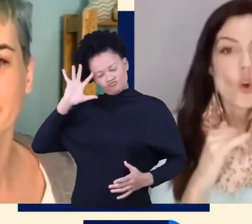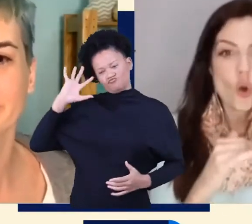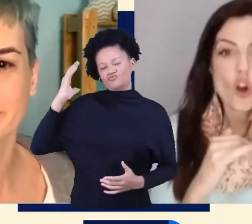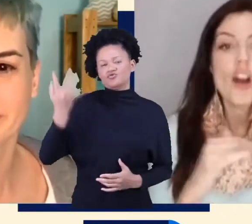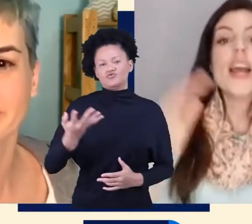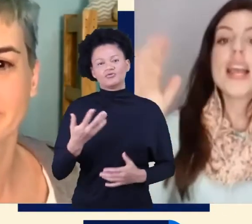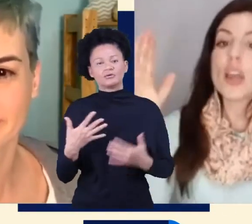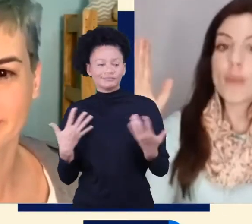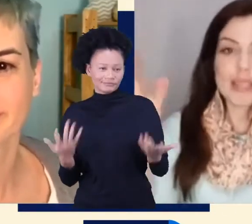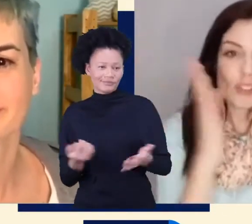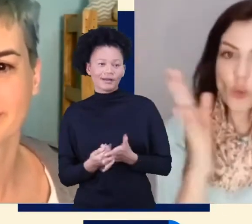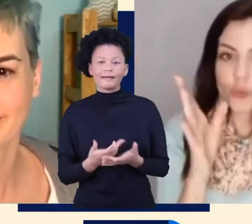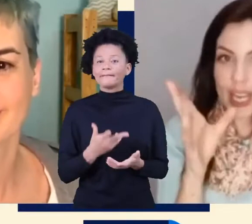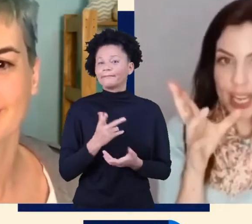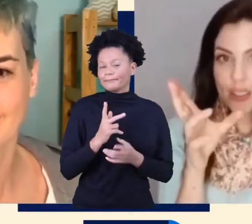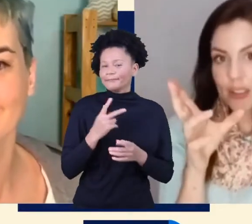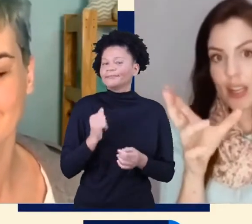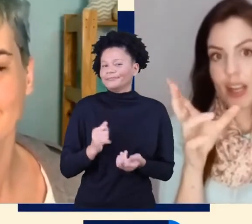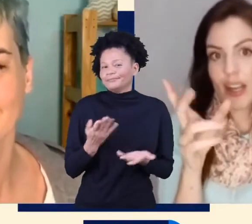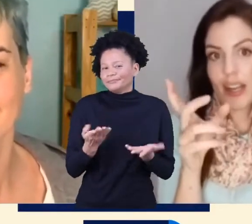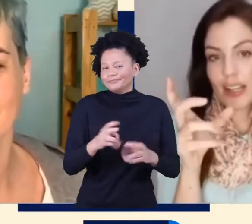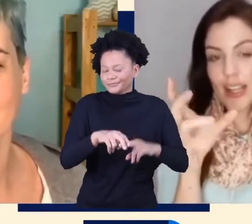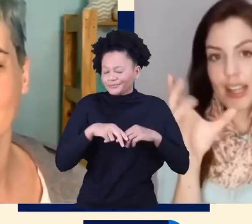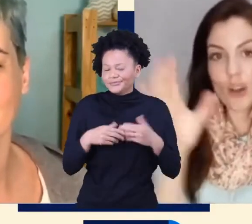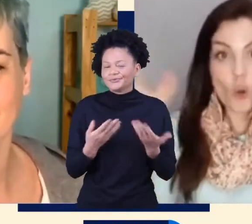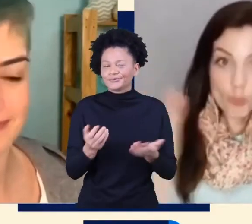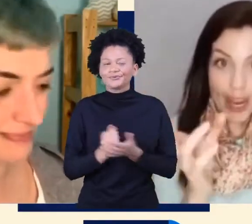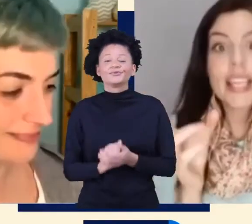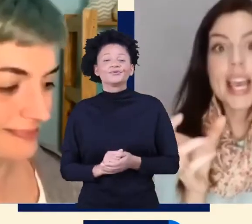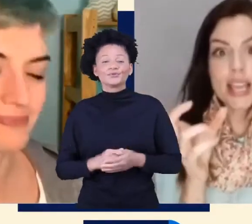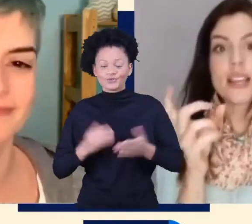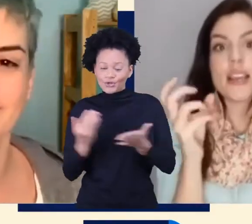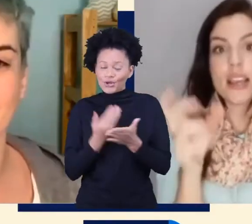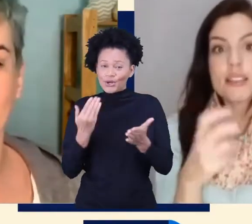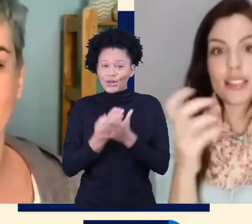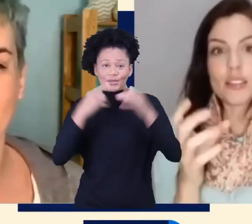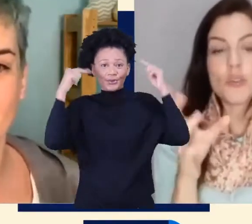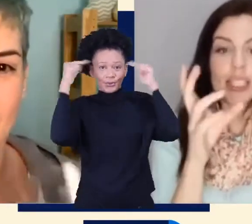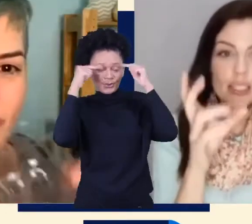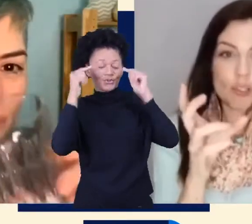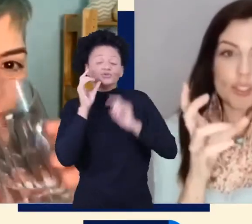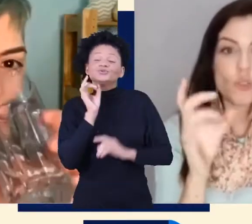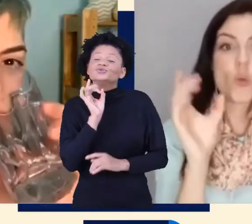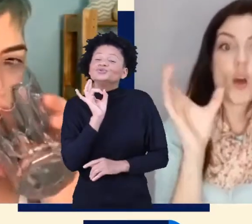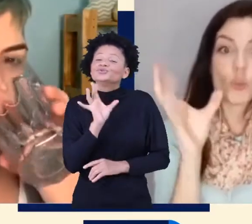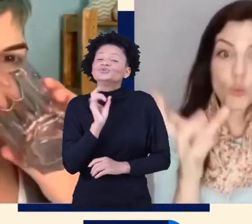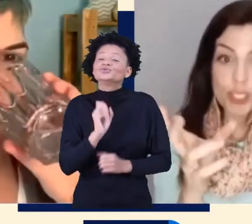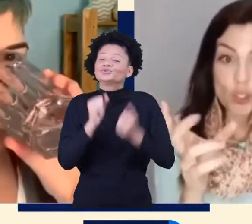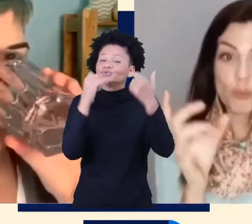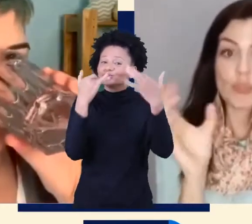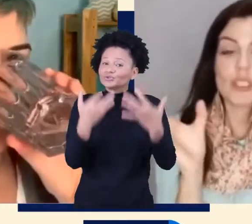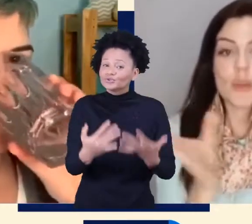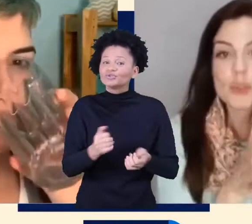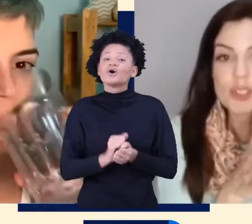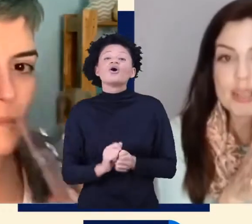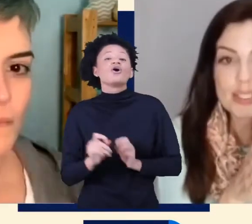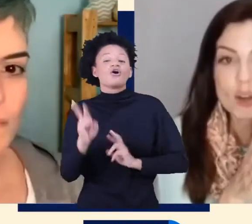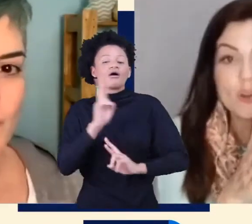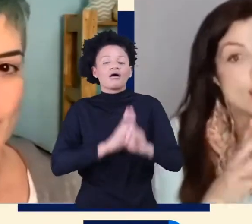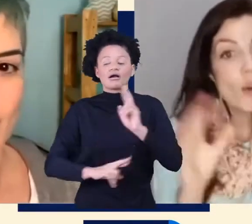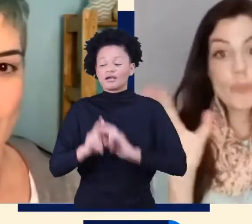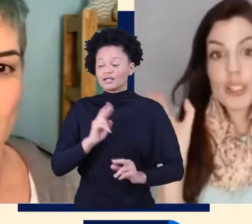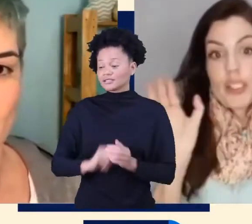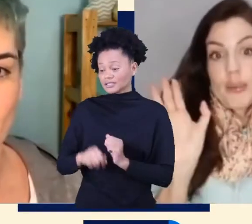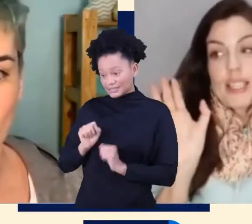que em Gogô eu apenas contei como é que é essa questão da relação sexual, do consentimento e da